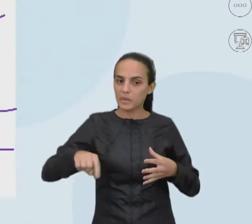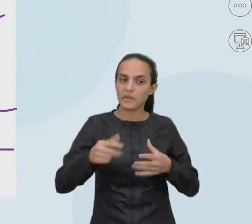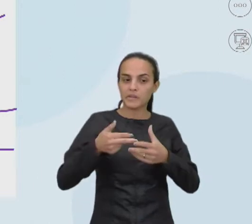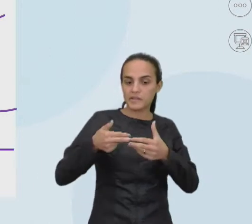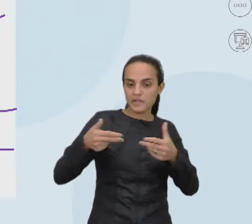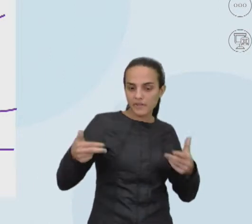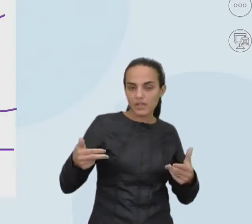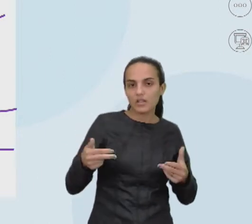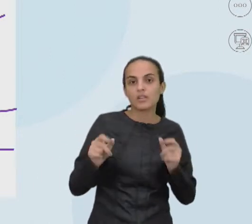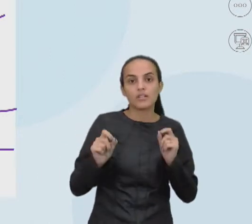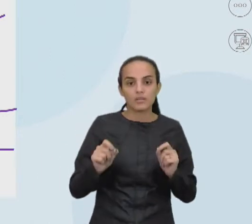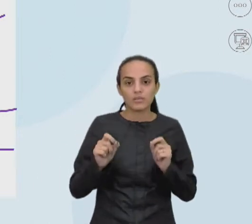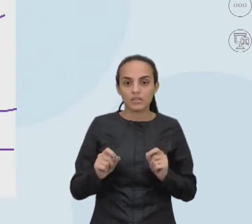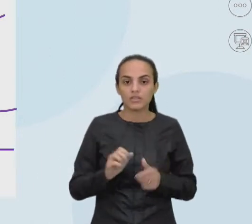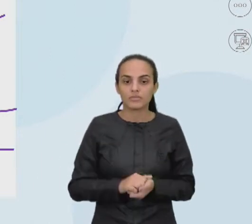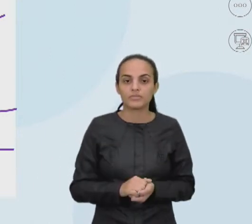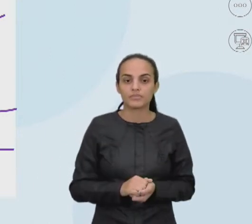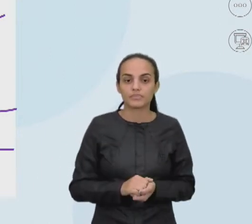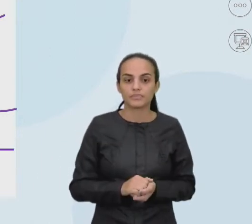a nossa